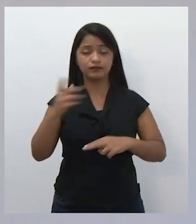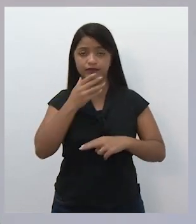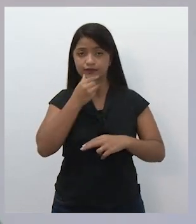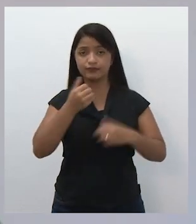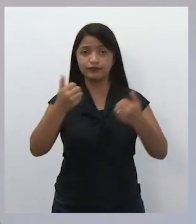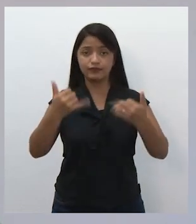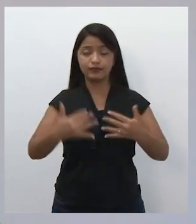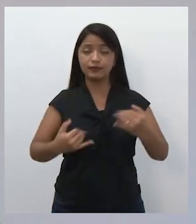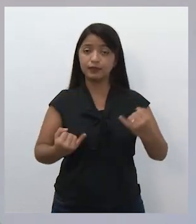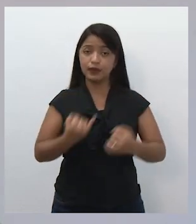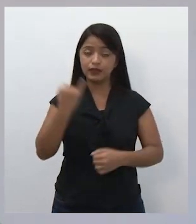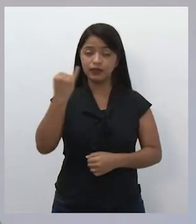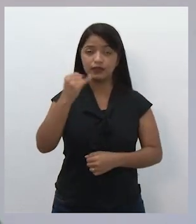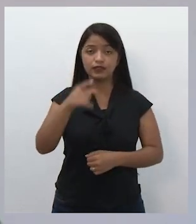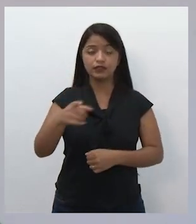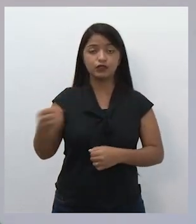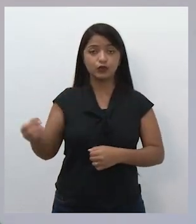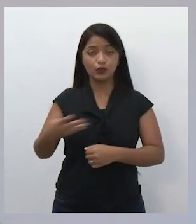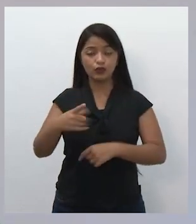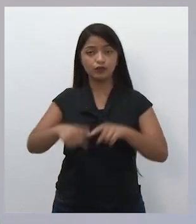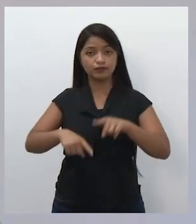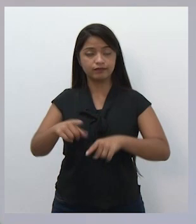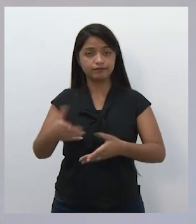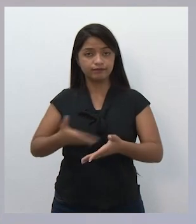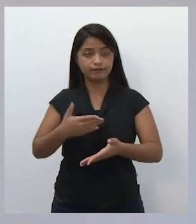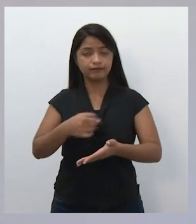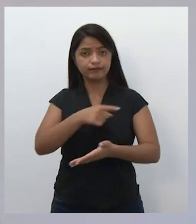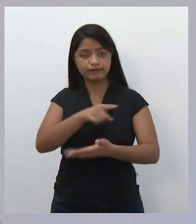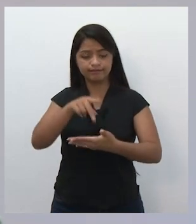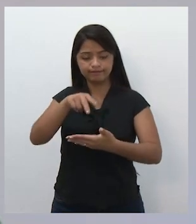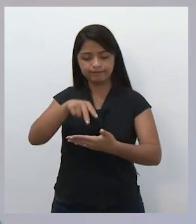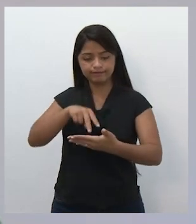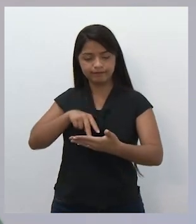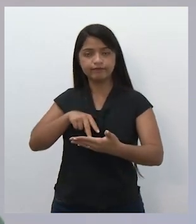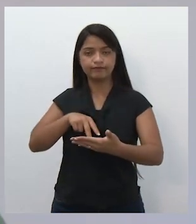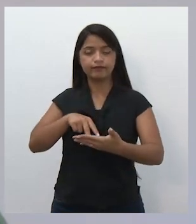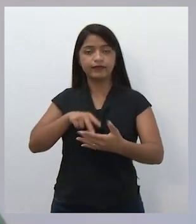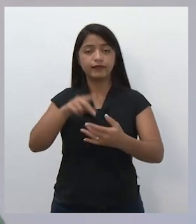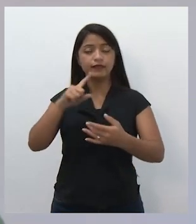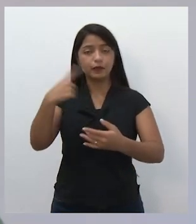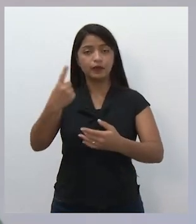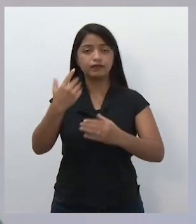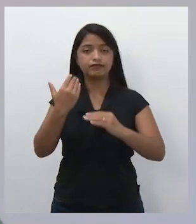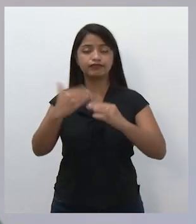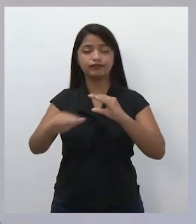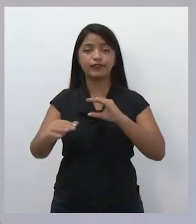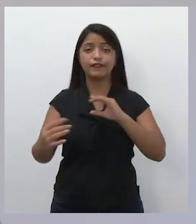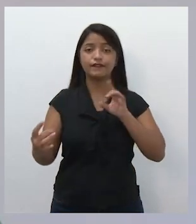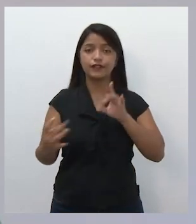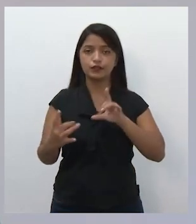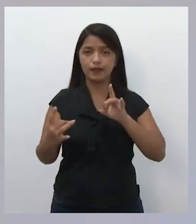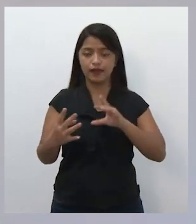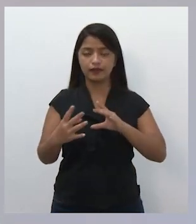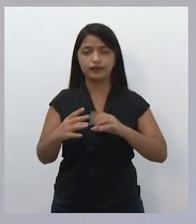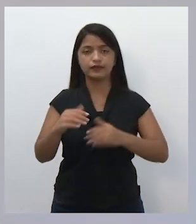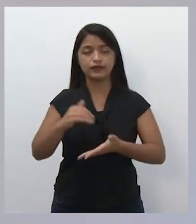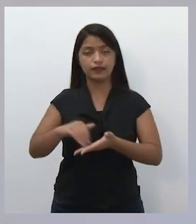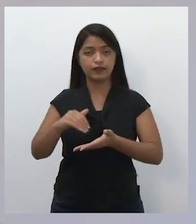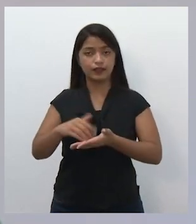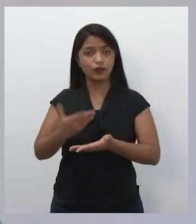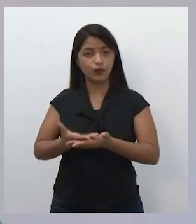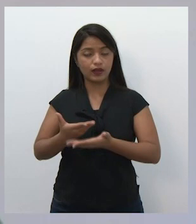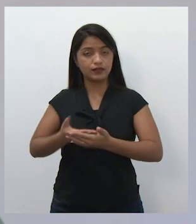novo e façam um feedback para a SEDUC, de como isso está acontecendo na sala de aula, o que precisa